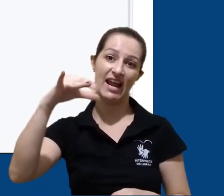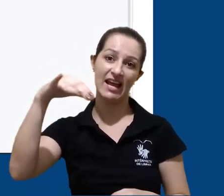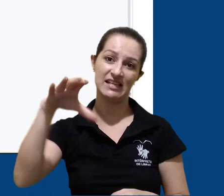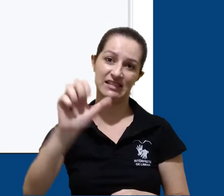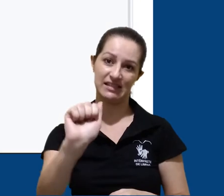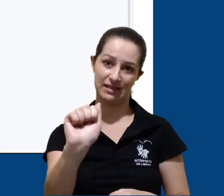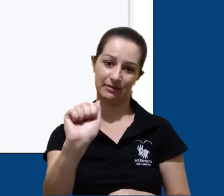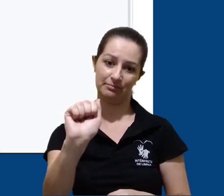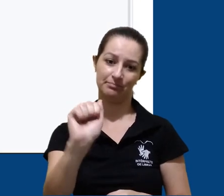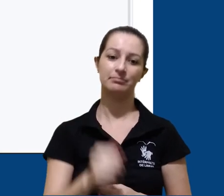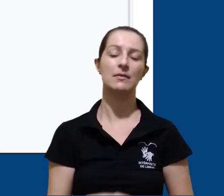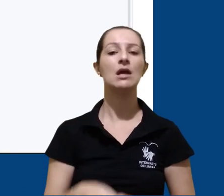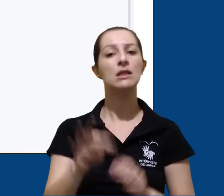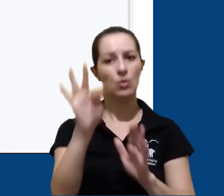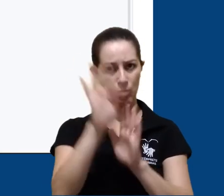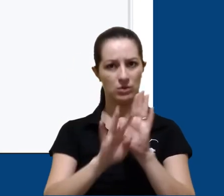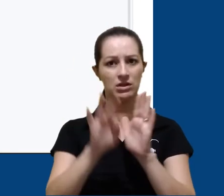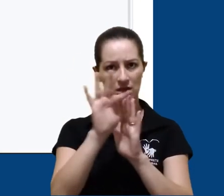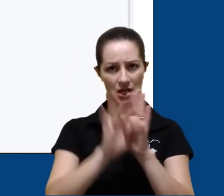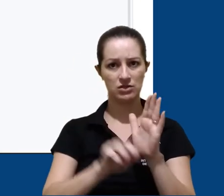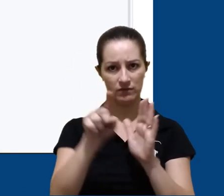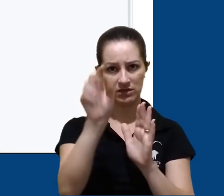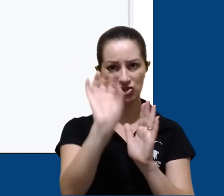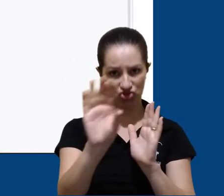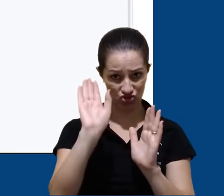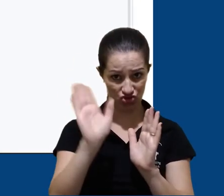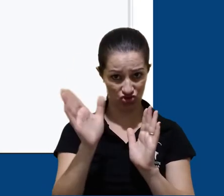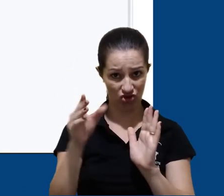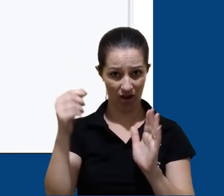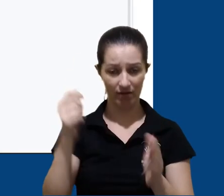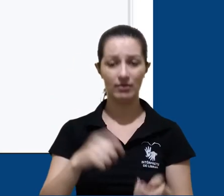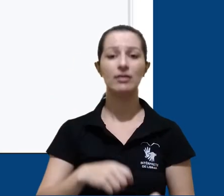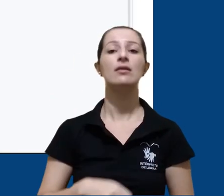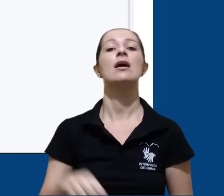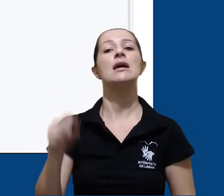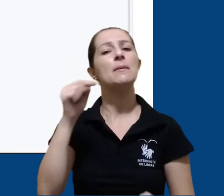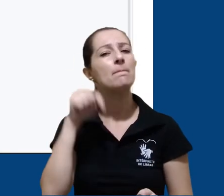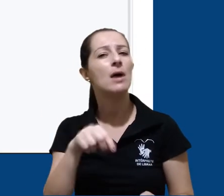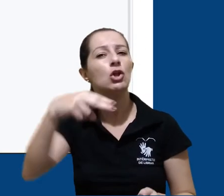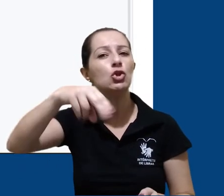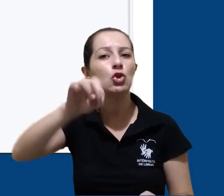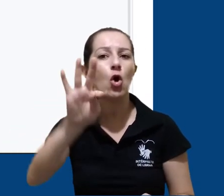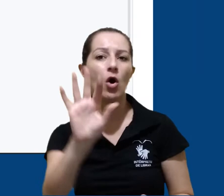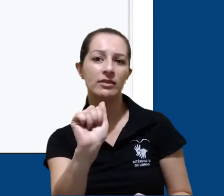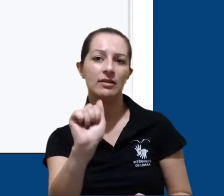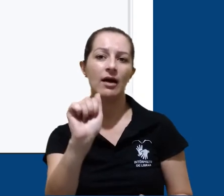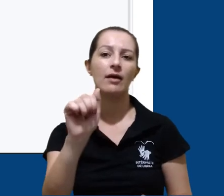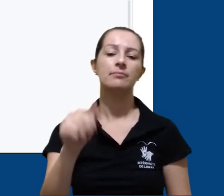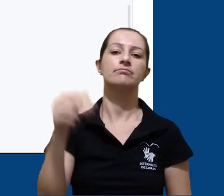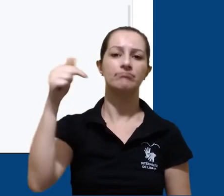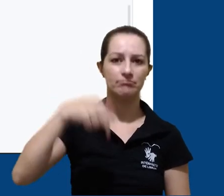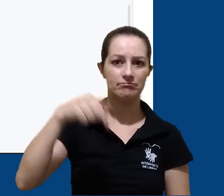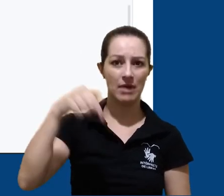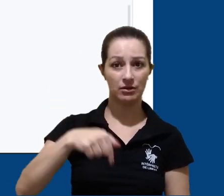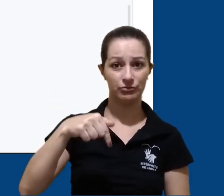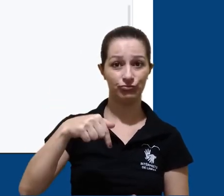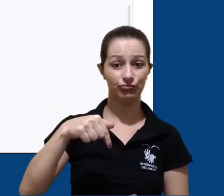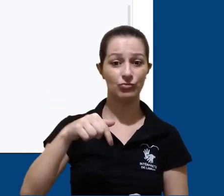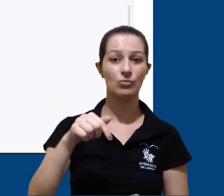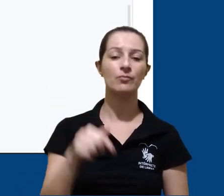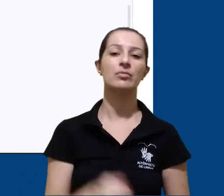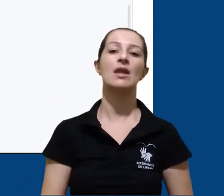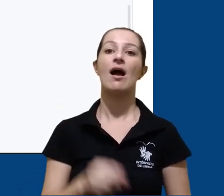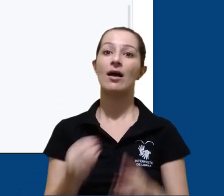em uma parte do texto que você já escreveu posicione onde quem siri escolha a opção nota de rodapé